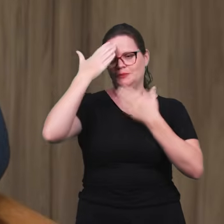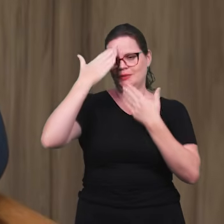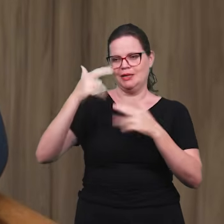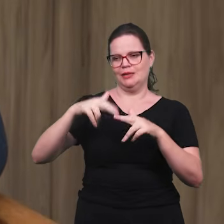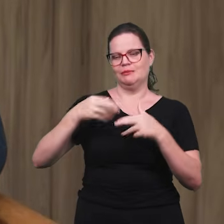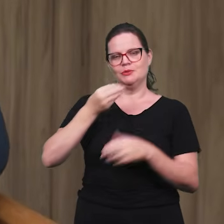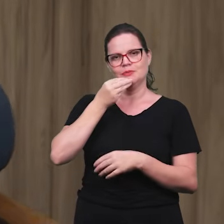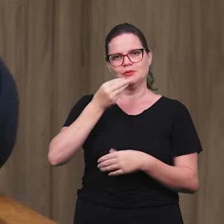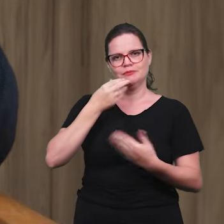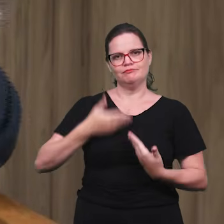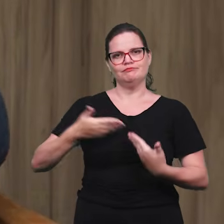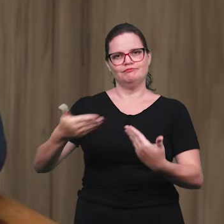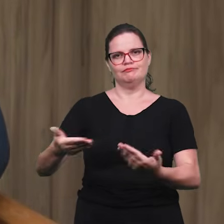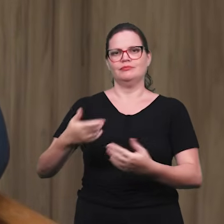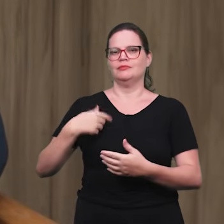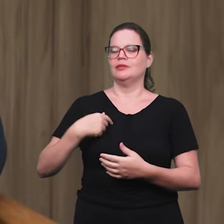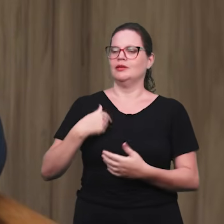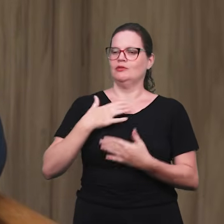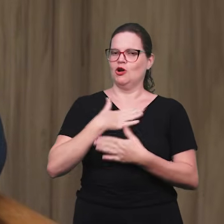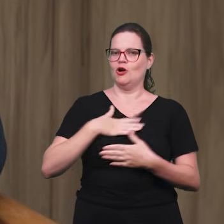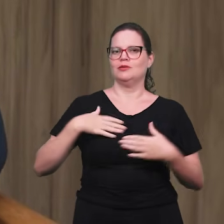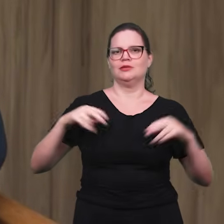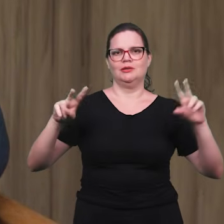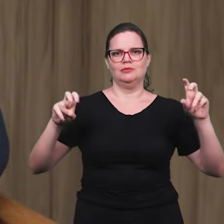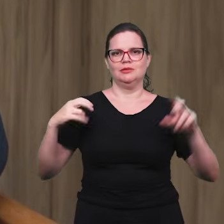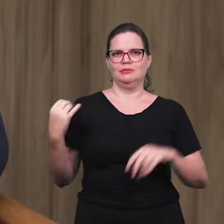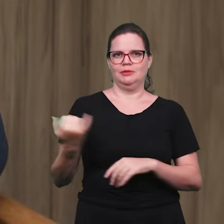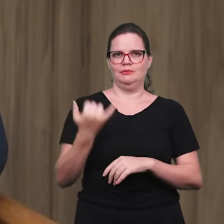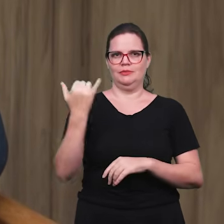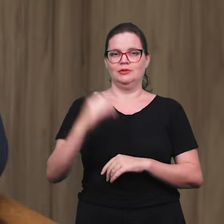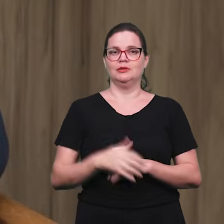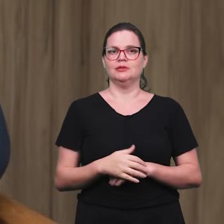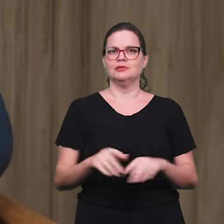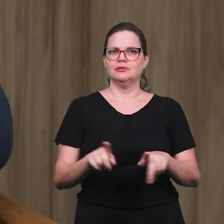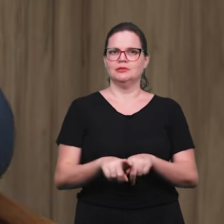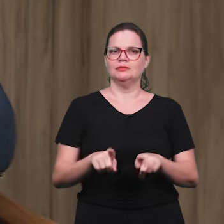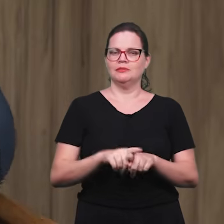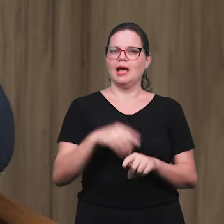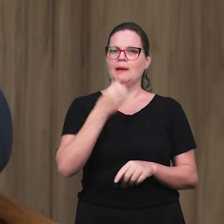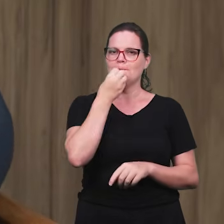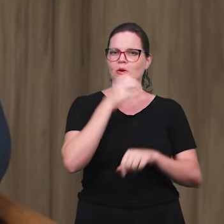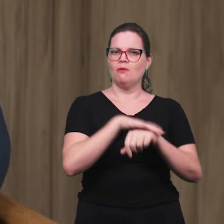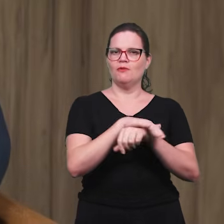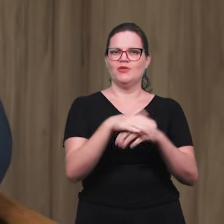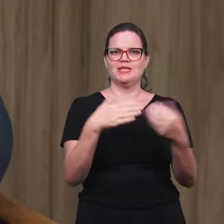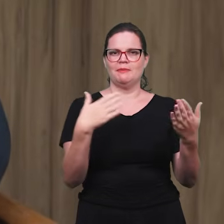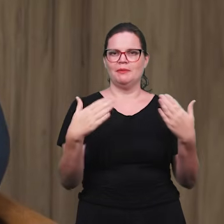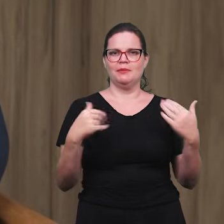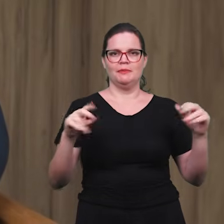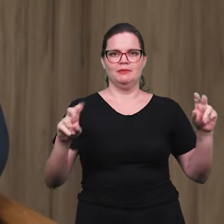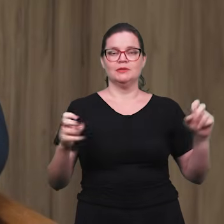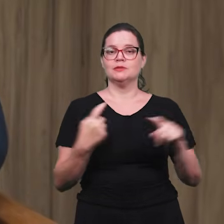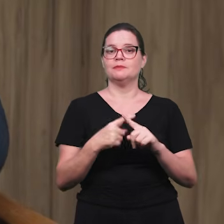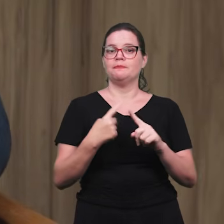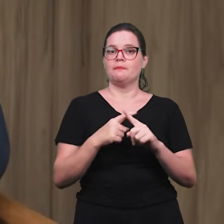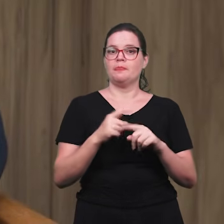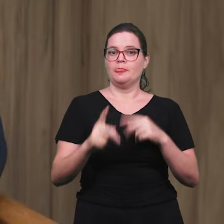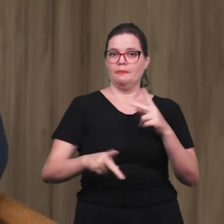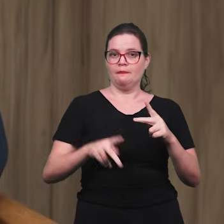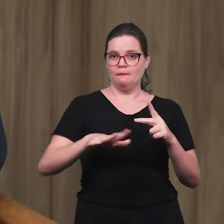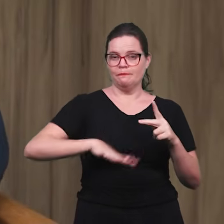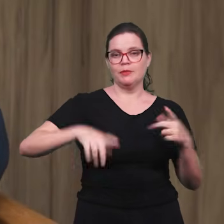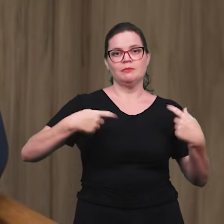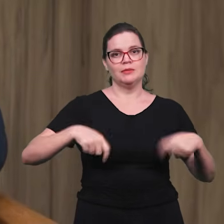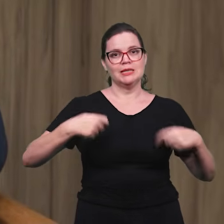pela oportunidade. Eu volto a dizer, é um tema de extrema relevância e é muito bom poder falar um pouco, porque a nossa